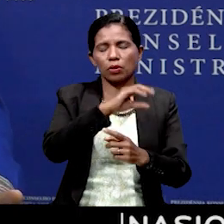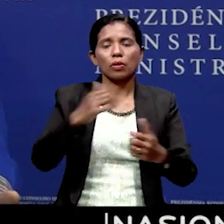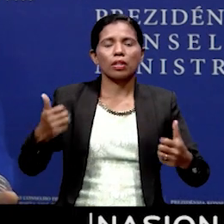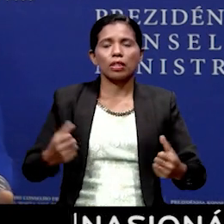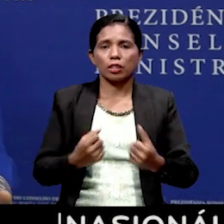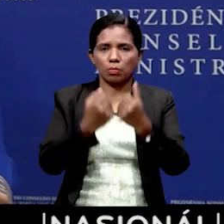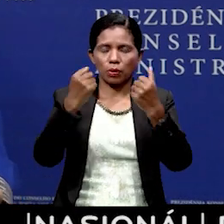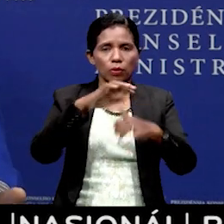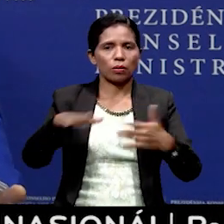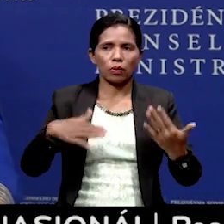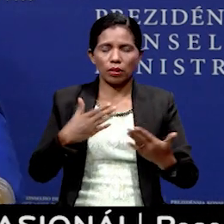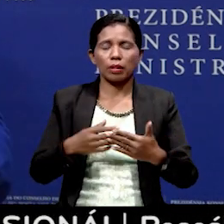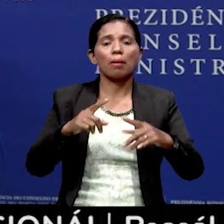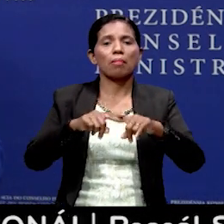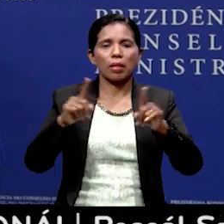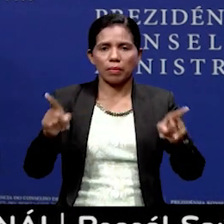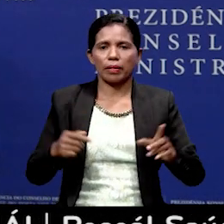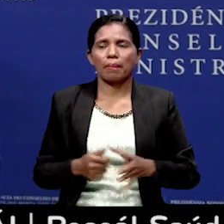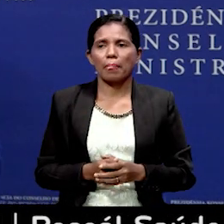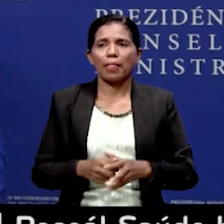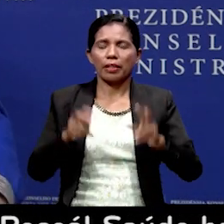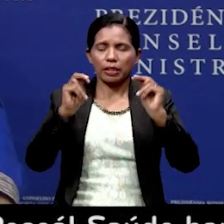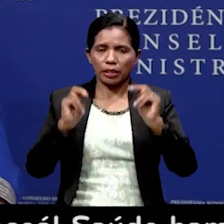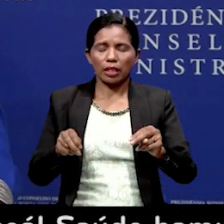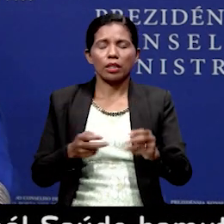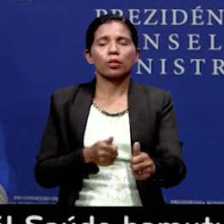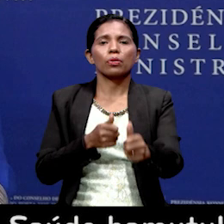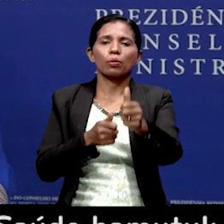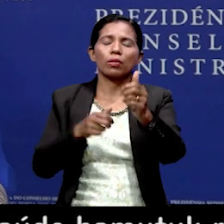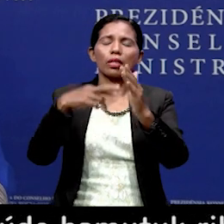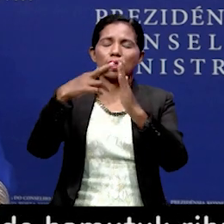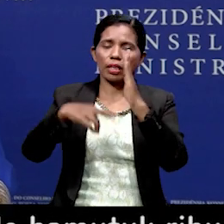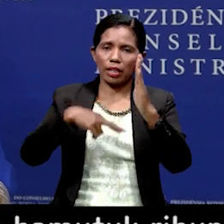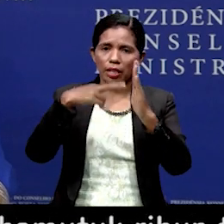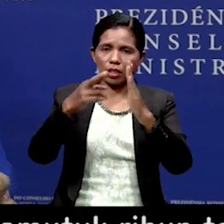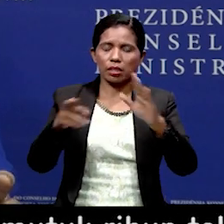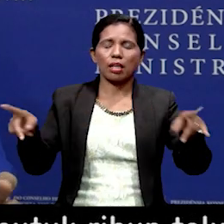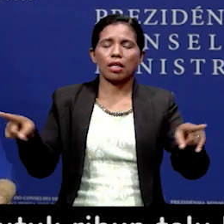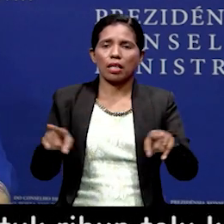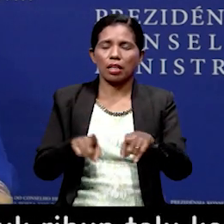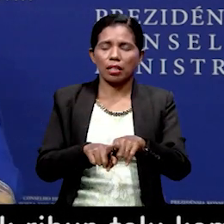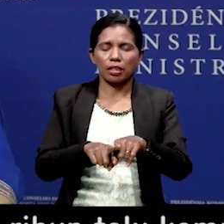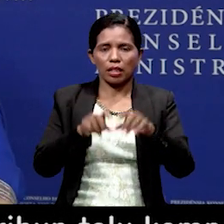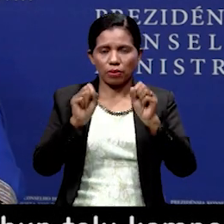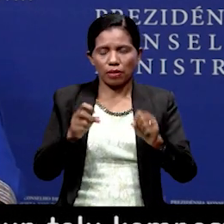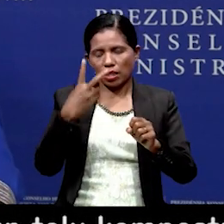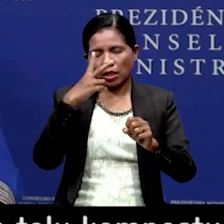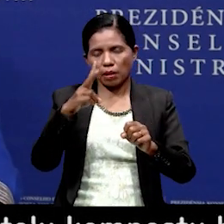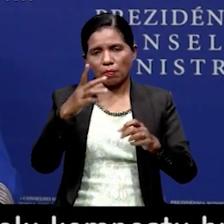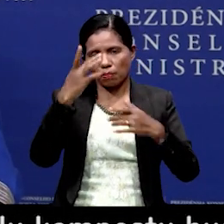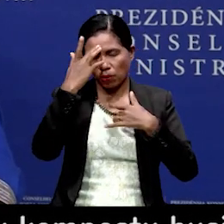sira. Mas bem, tem que cumprir medidas sira prevenção no controlo COVID-19.